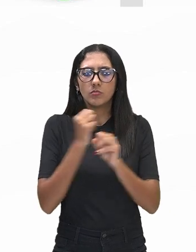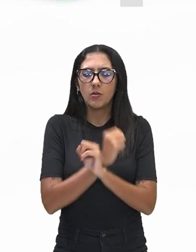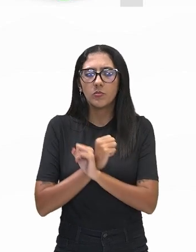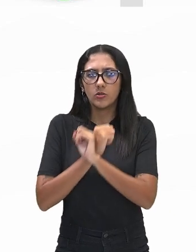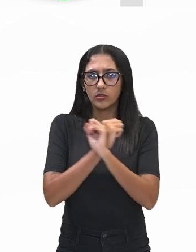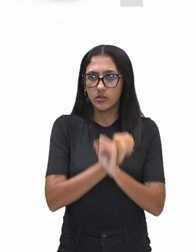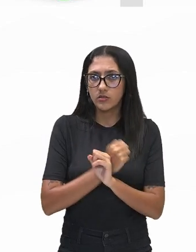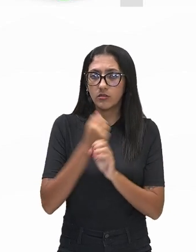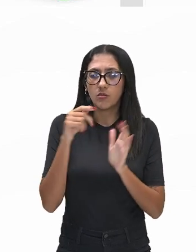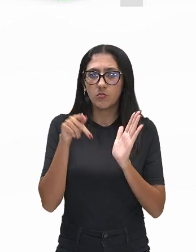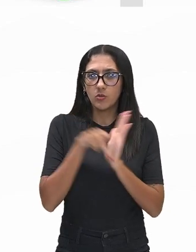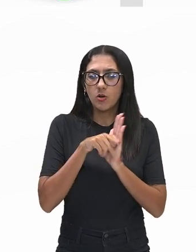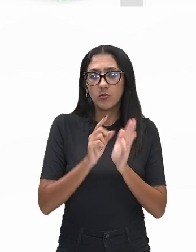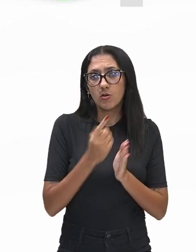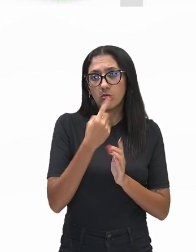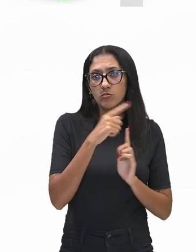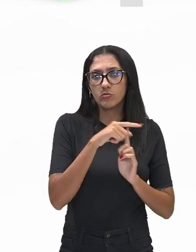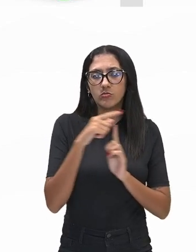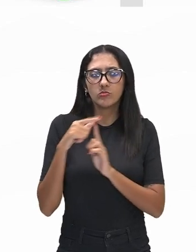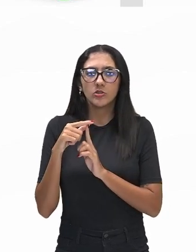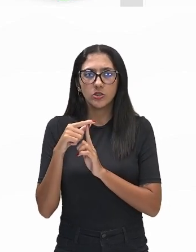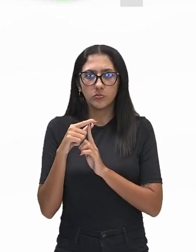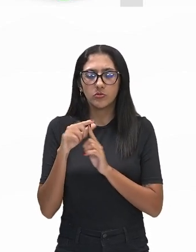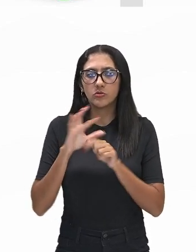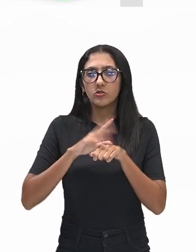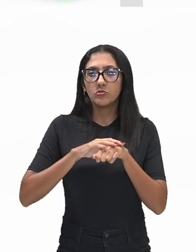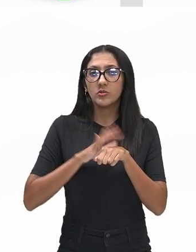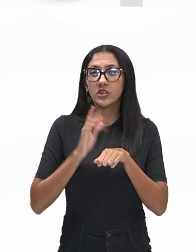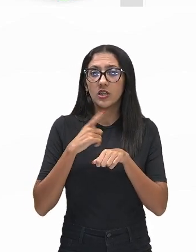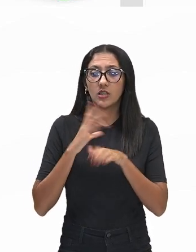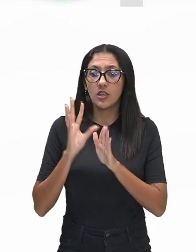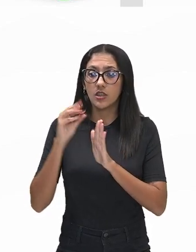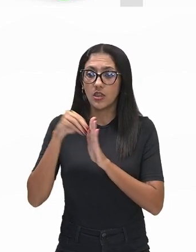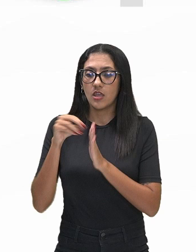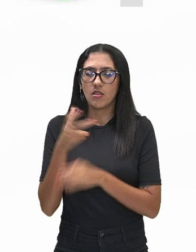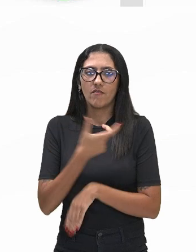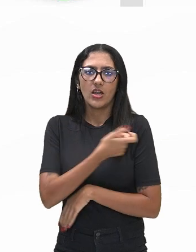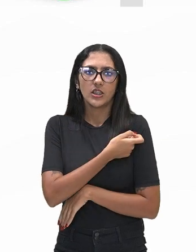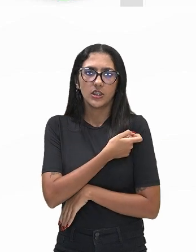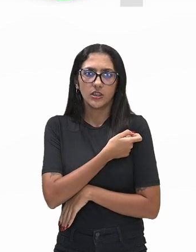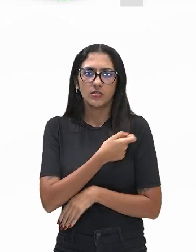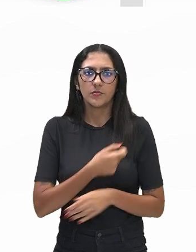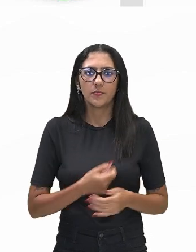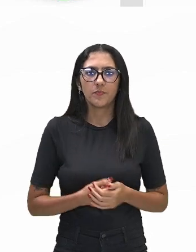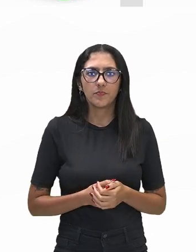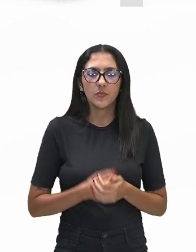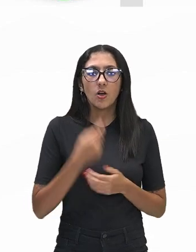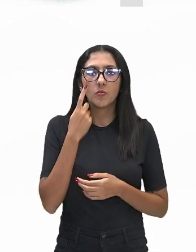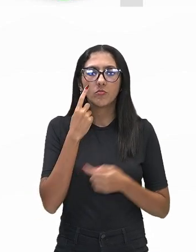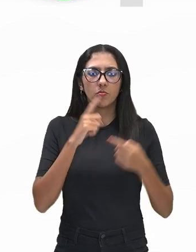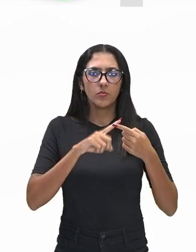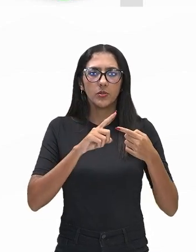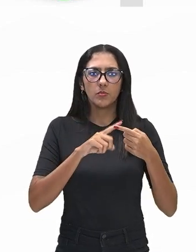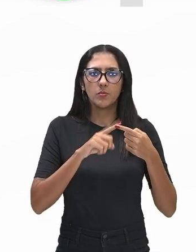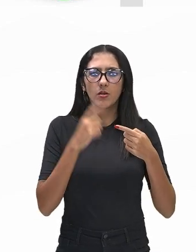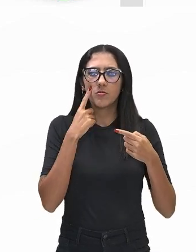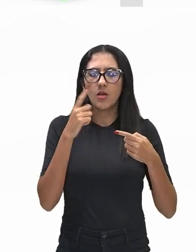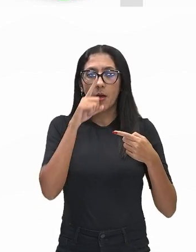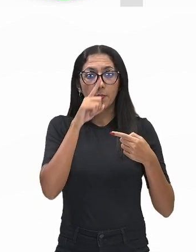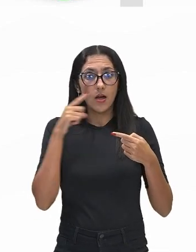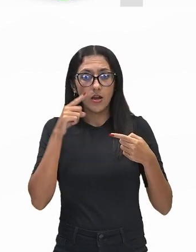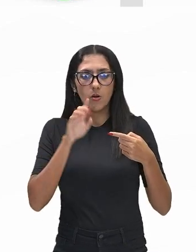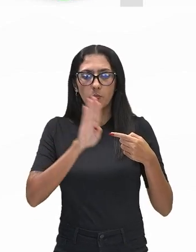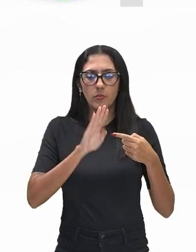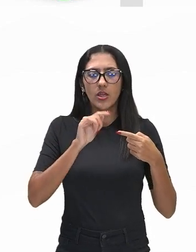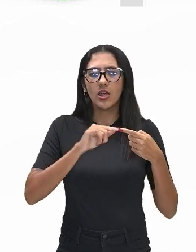imunológica específica contra o antígeno presente na vacina. E aí nós temos os linfócitos B, eles diferenciam-se